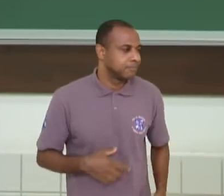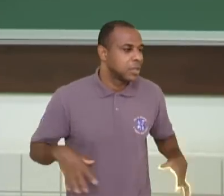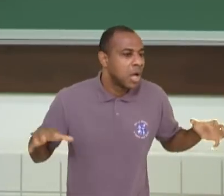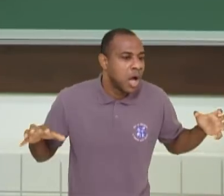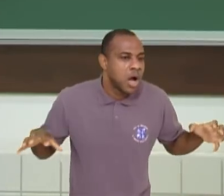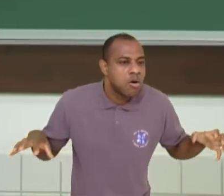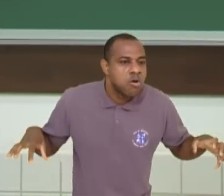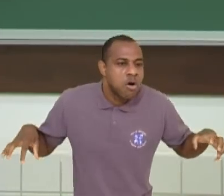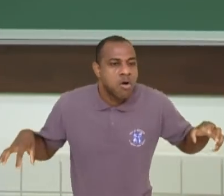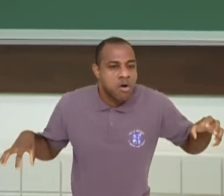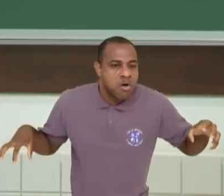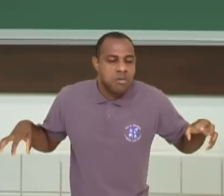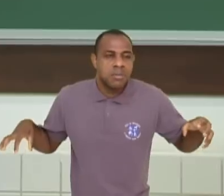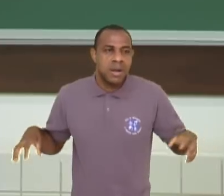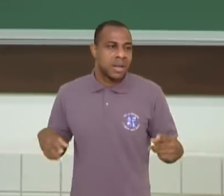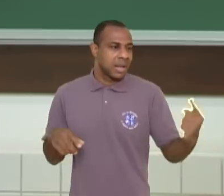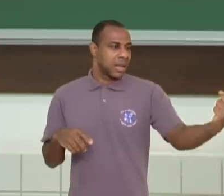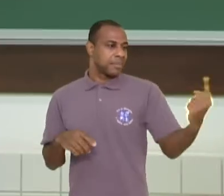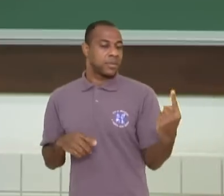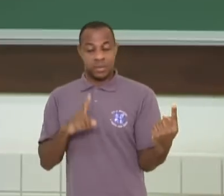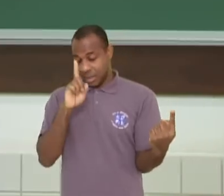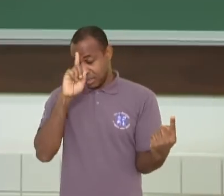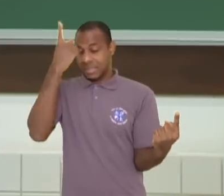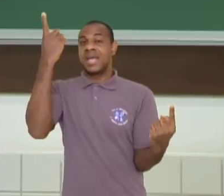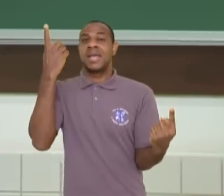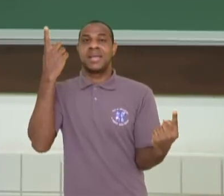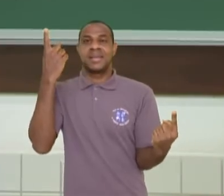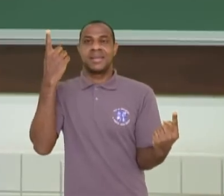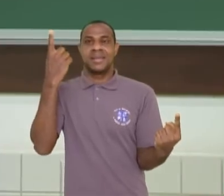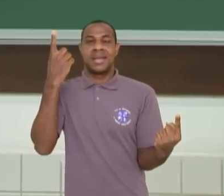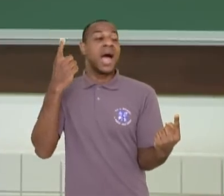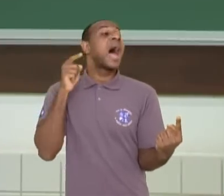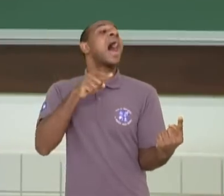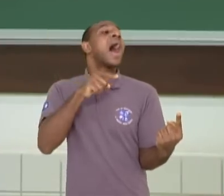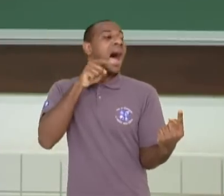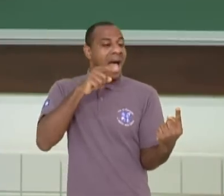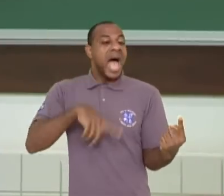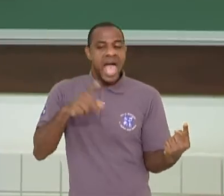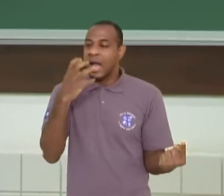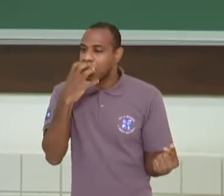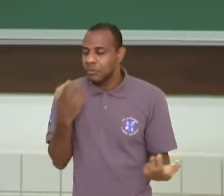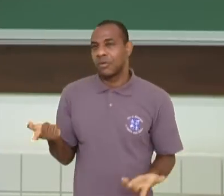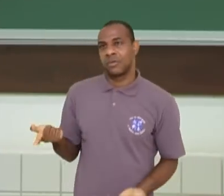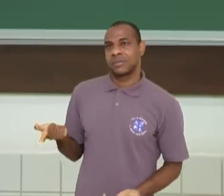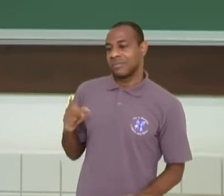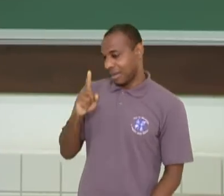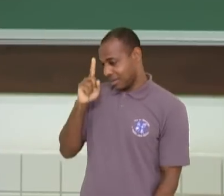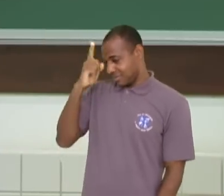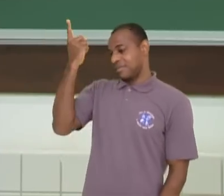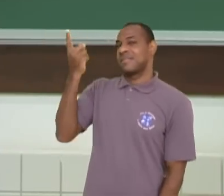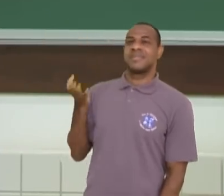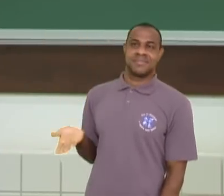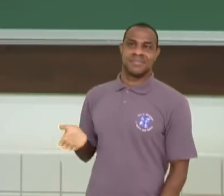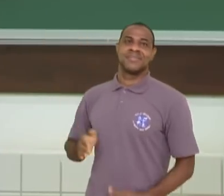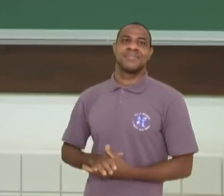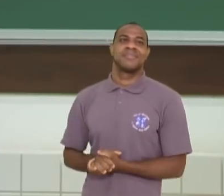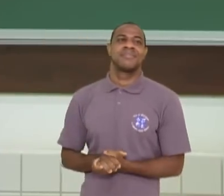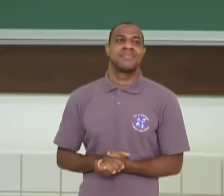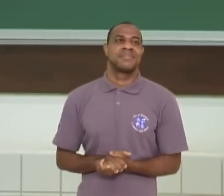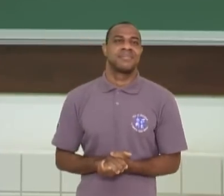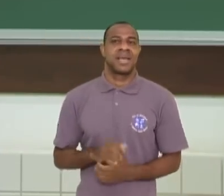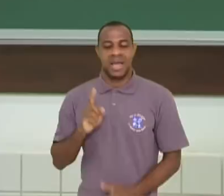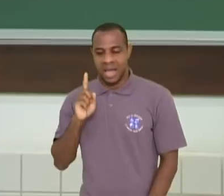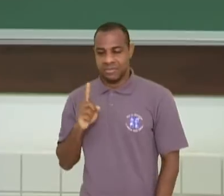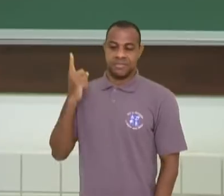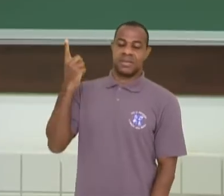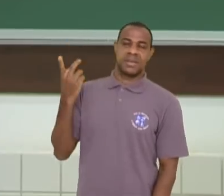é um dos exemplos de jogo de mímica, né? Então, essa situação exemplifica dentro da brincadeira, como nós falamos